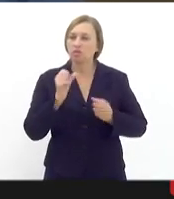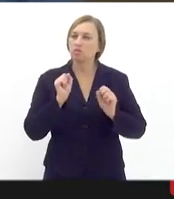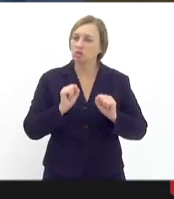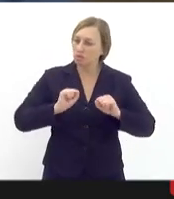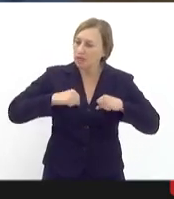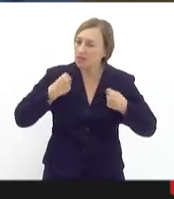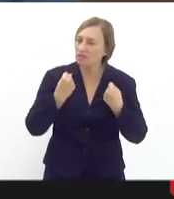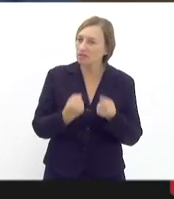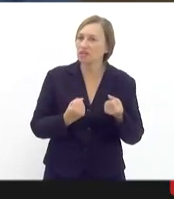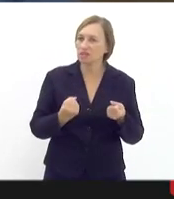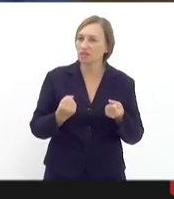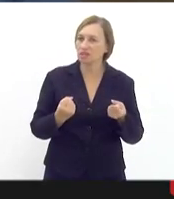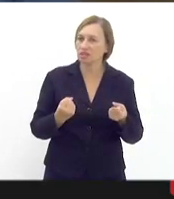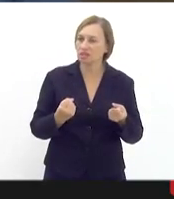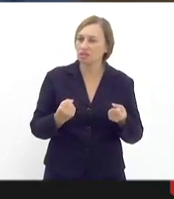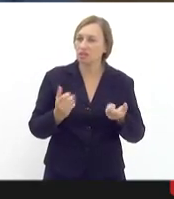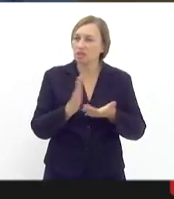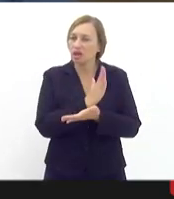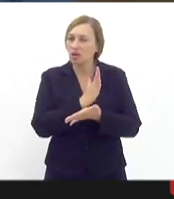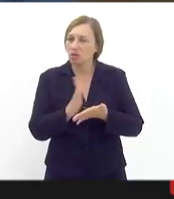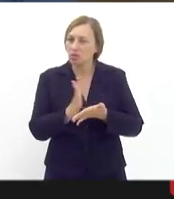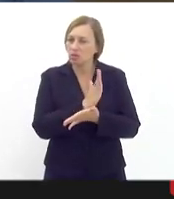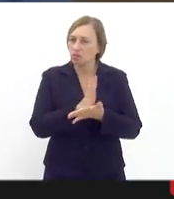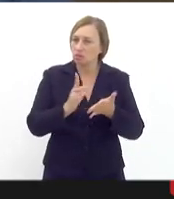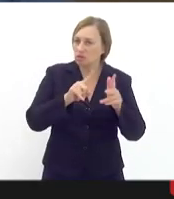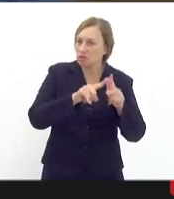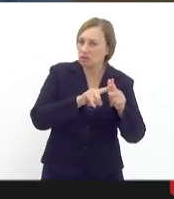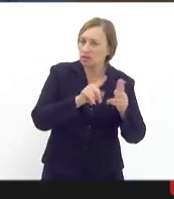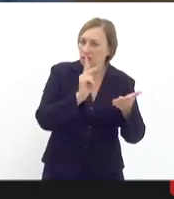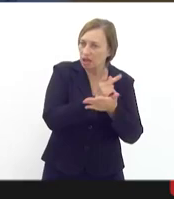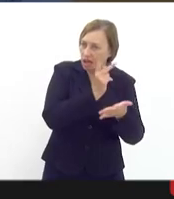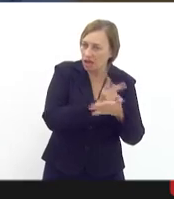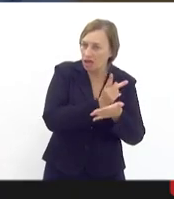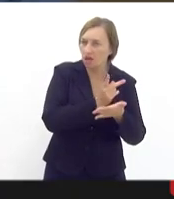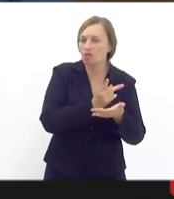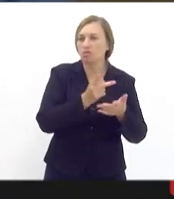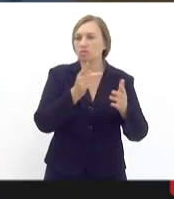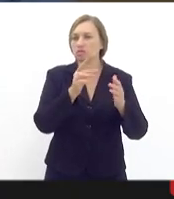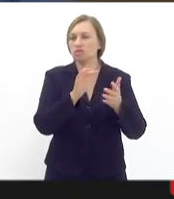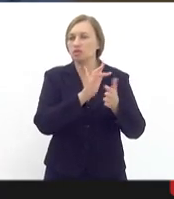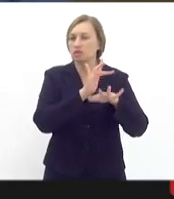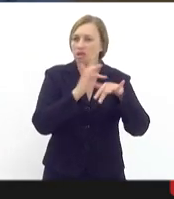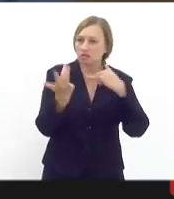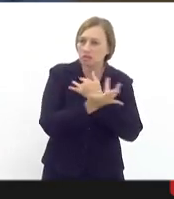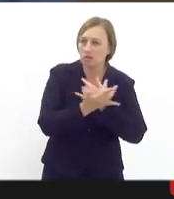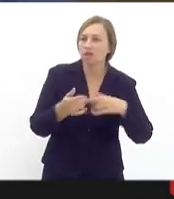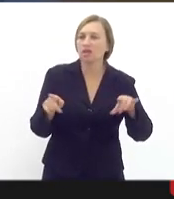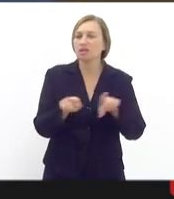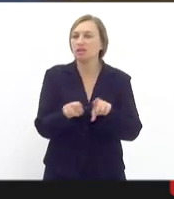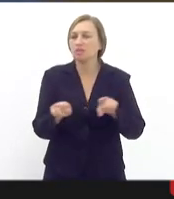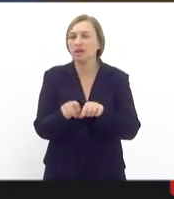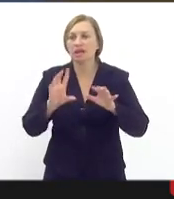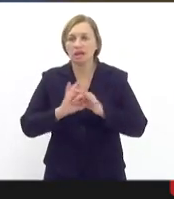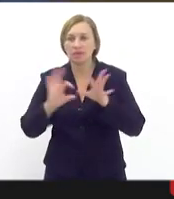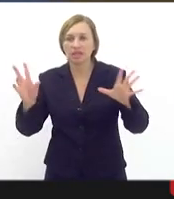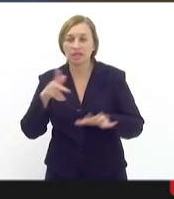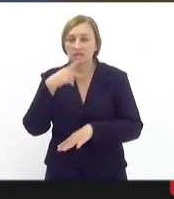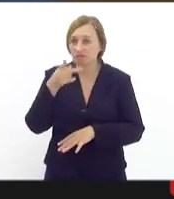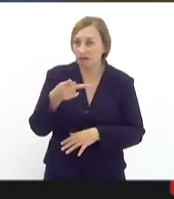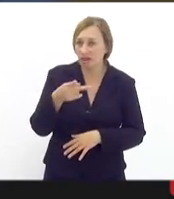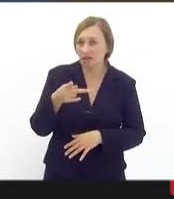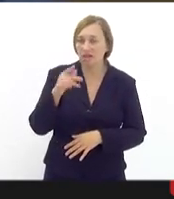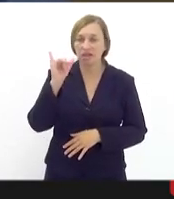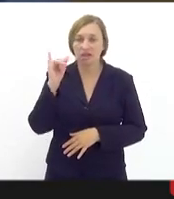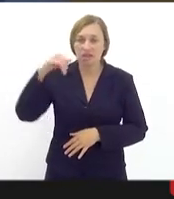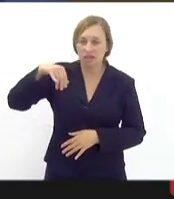defender os mecanismos de regulação nas redes. E defender, em primeiro lugar, a liberdade de expressão, Ingrid.